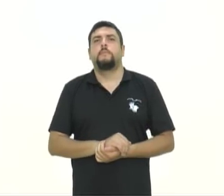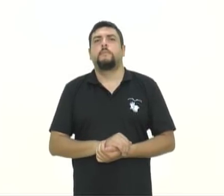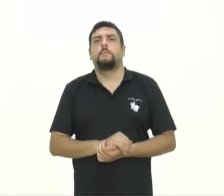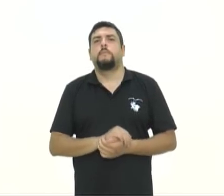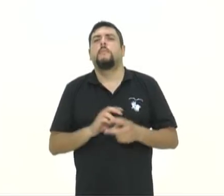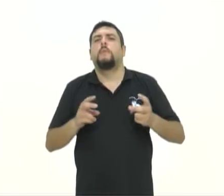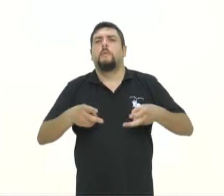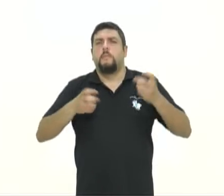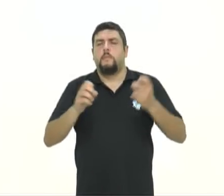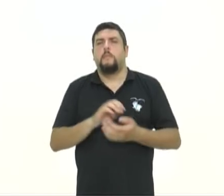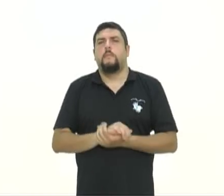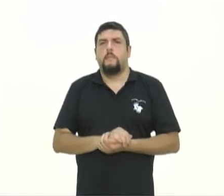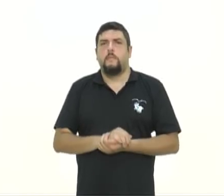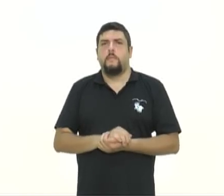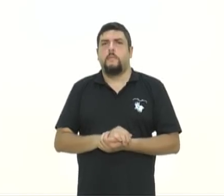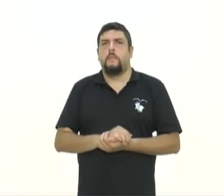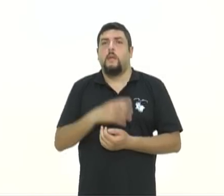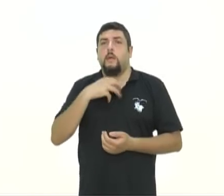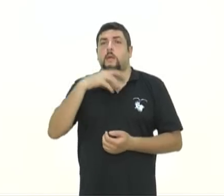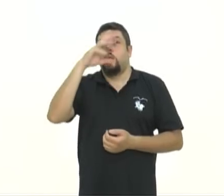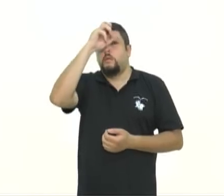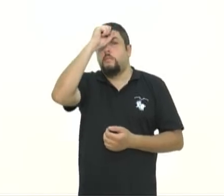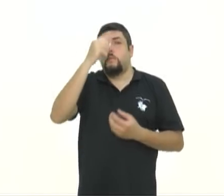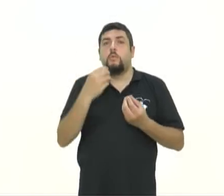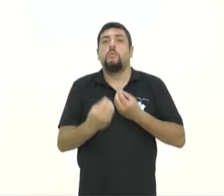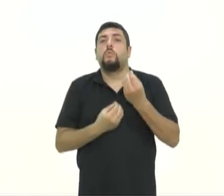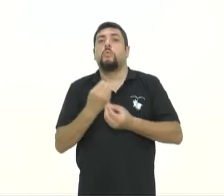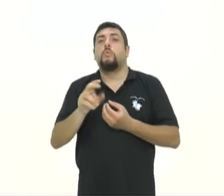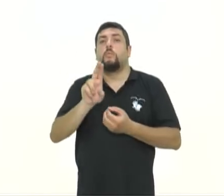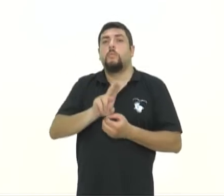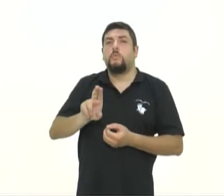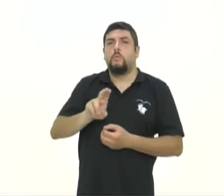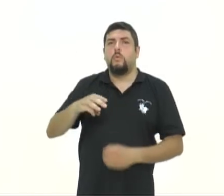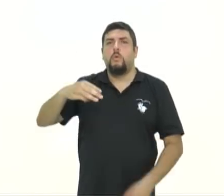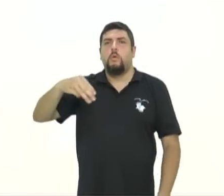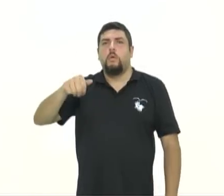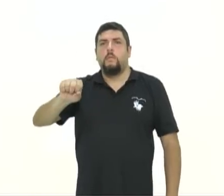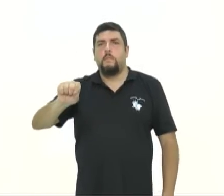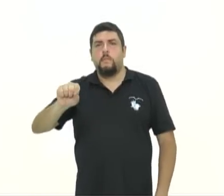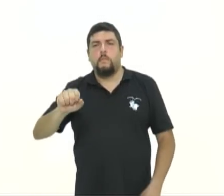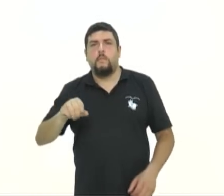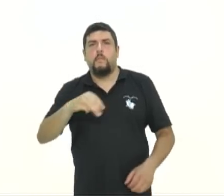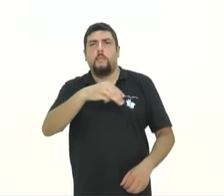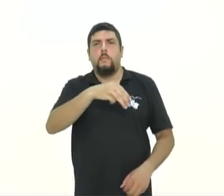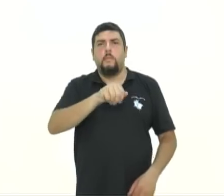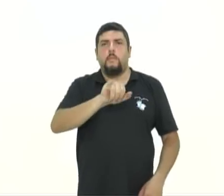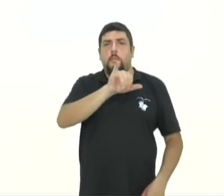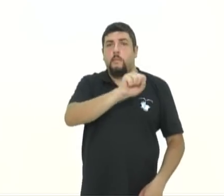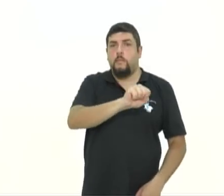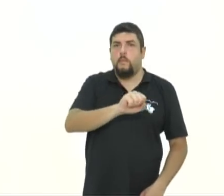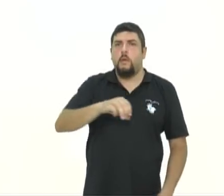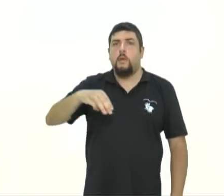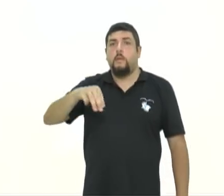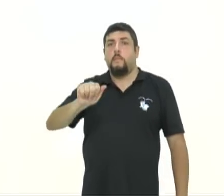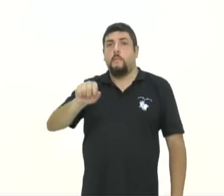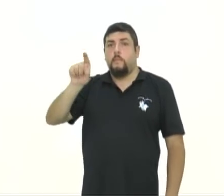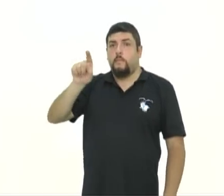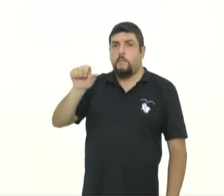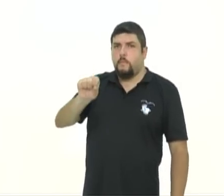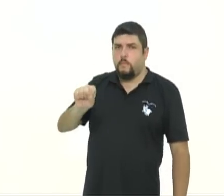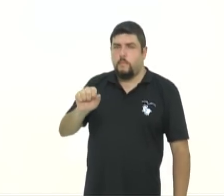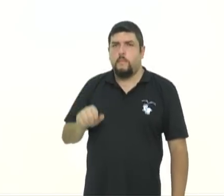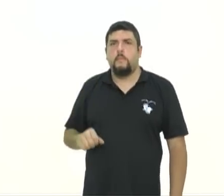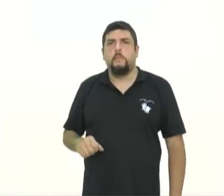aqui, aprendendo como se escreve quando usar a palavra mas, mais ou mas. Então, mas é uma conjunção que